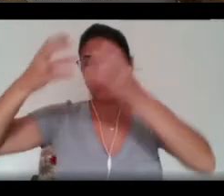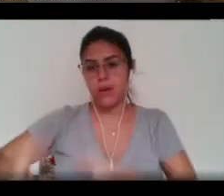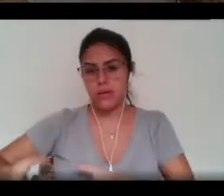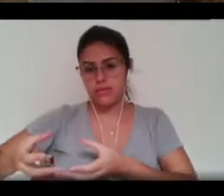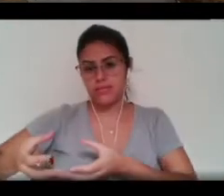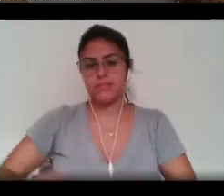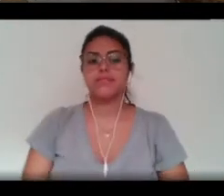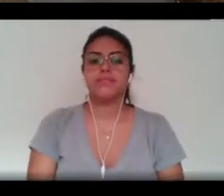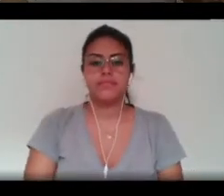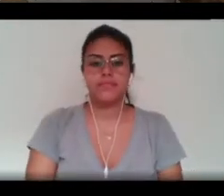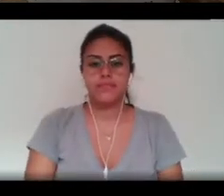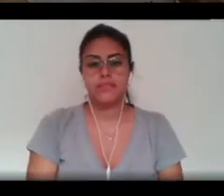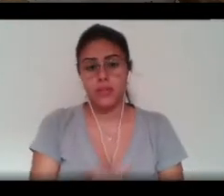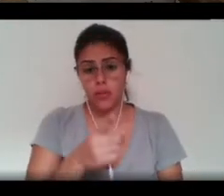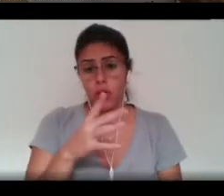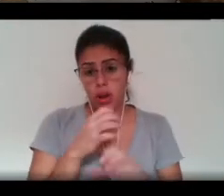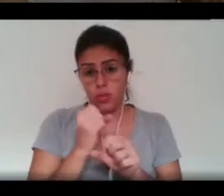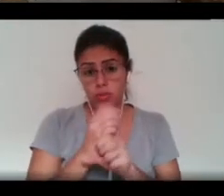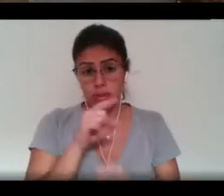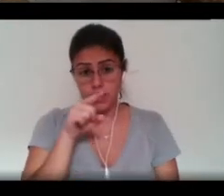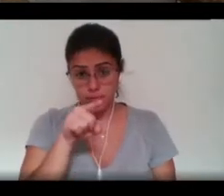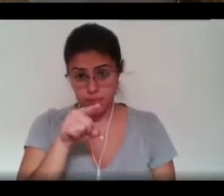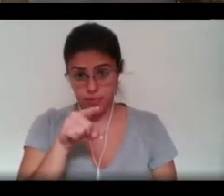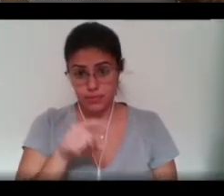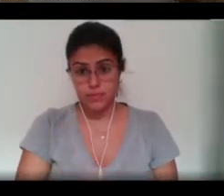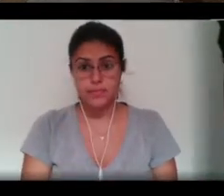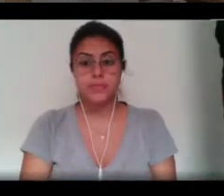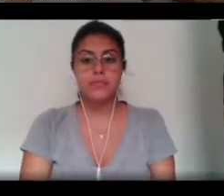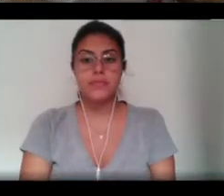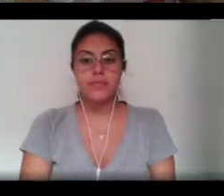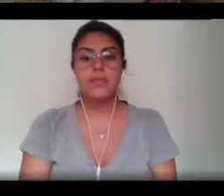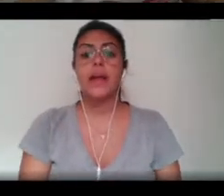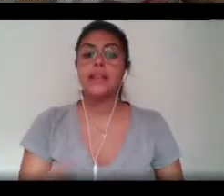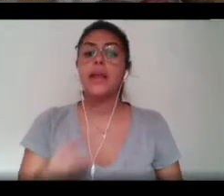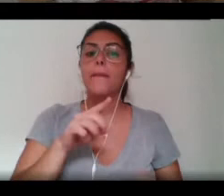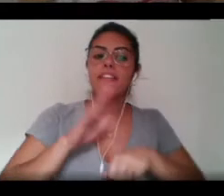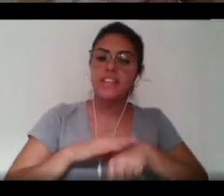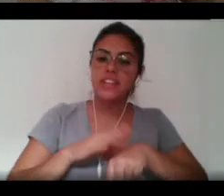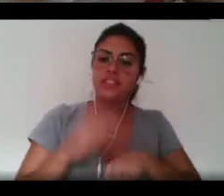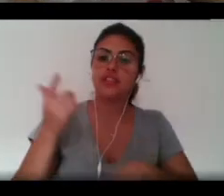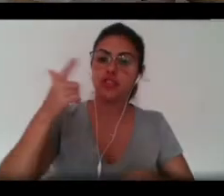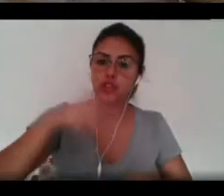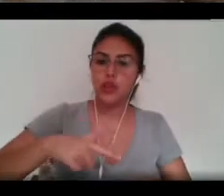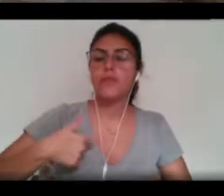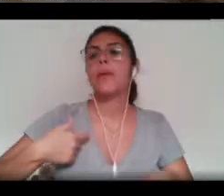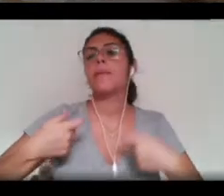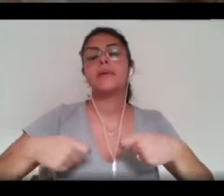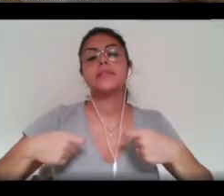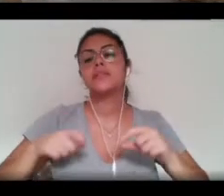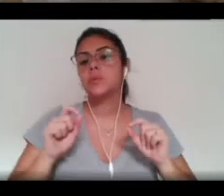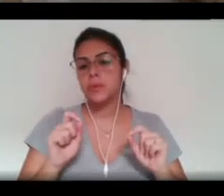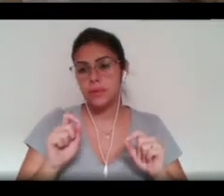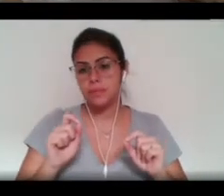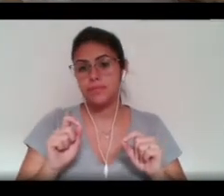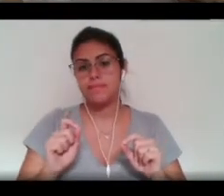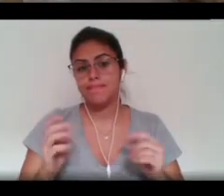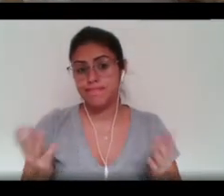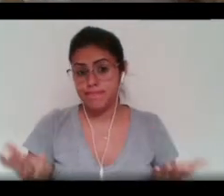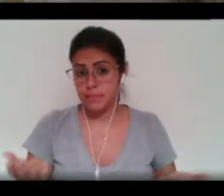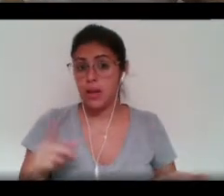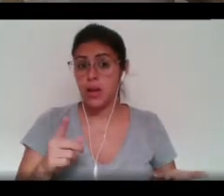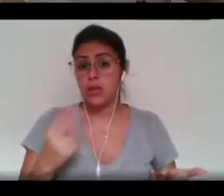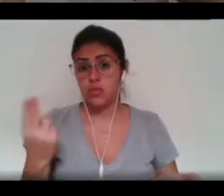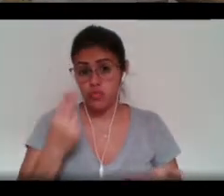largado. Então, é isso aqui que a gente vai calcular. Beleza? Para fazer isso de novo, o que